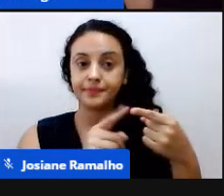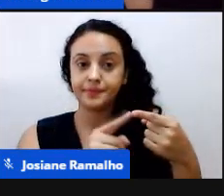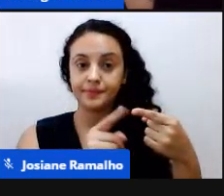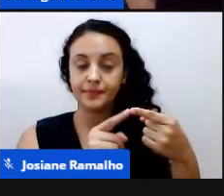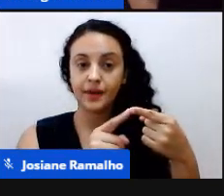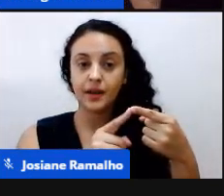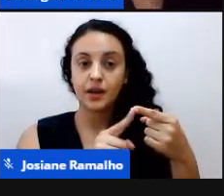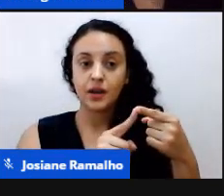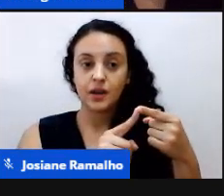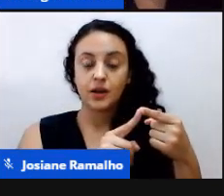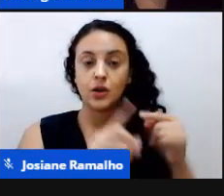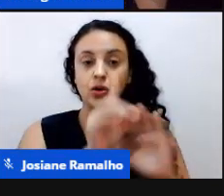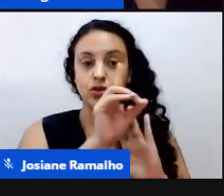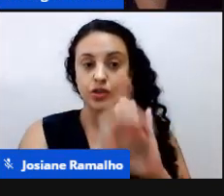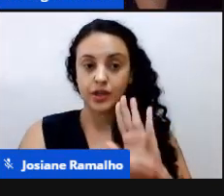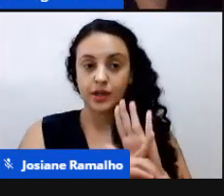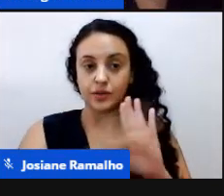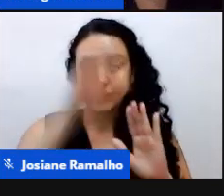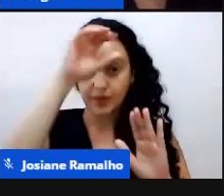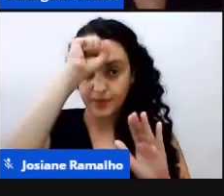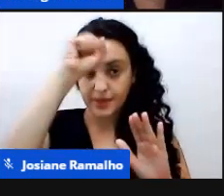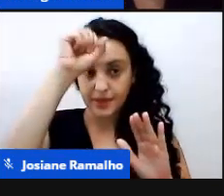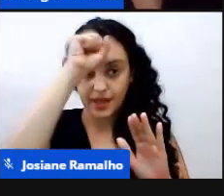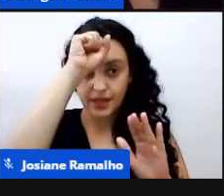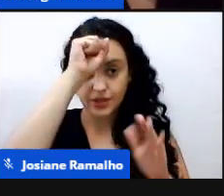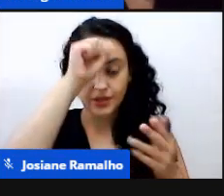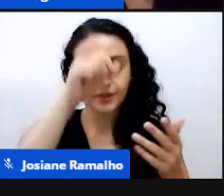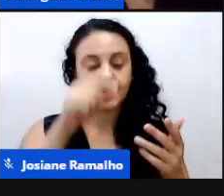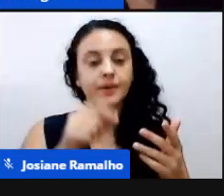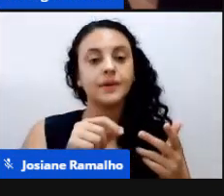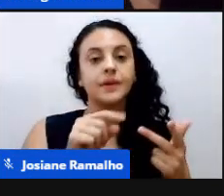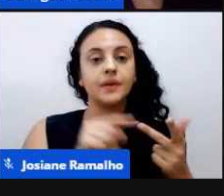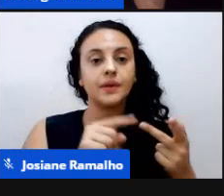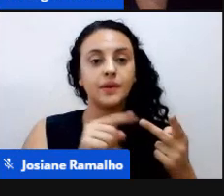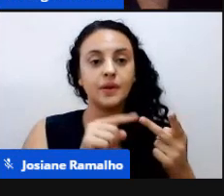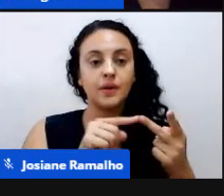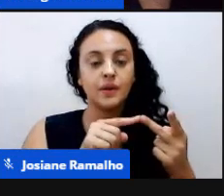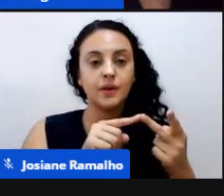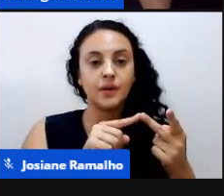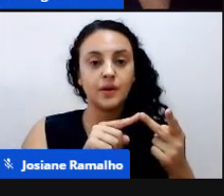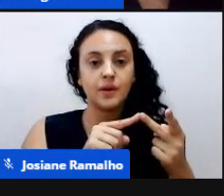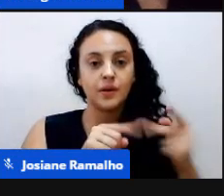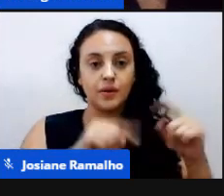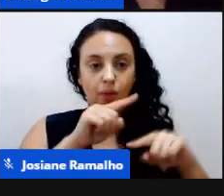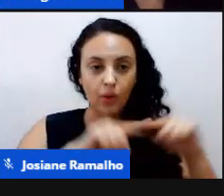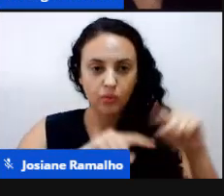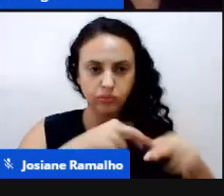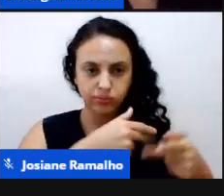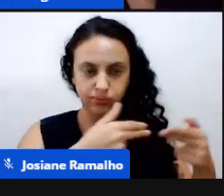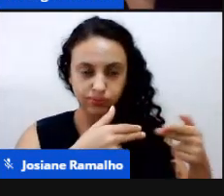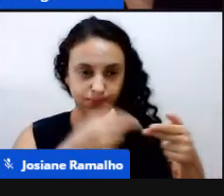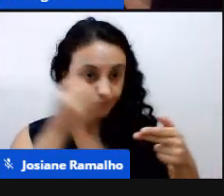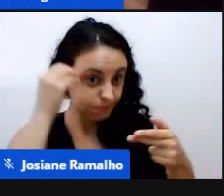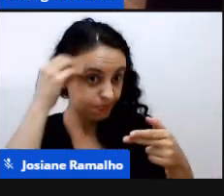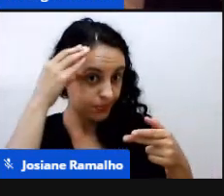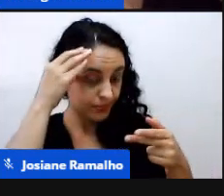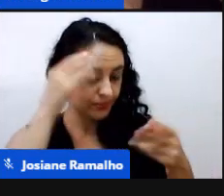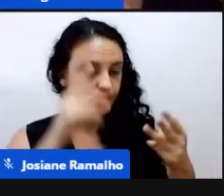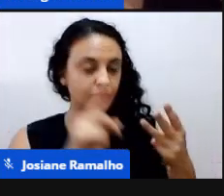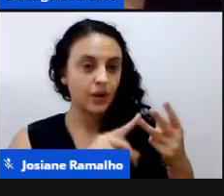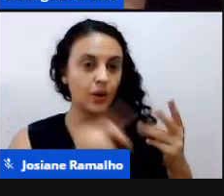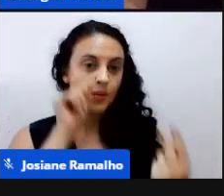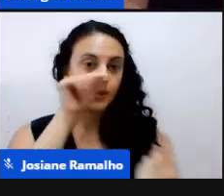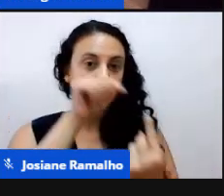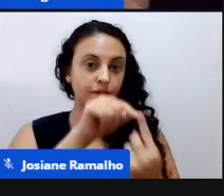os direitos de aprendizagem que essa criança tem que ter, os objetos de conhecimento, os objetivos de